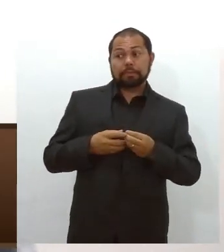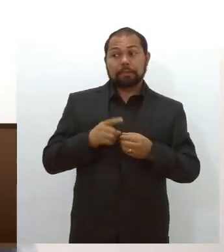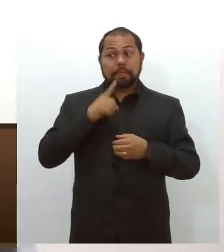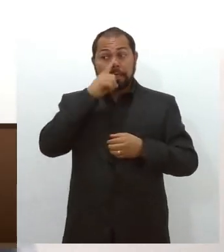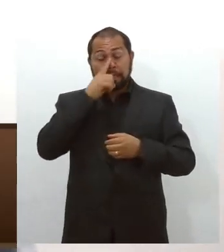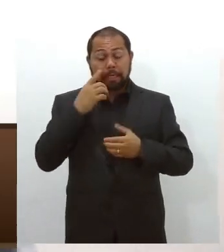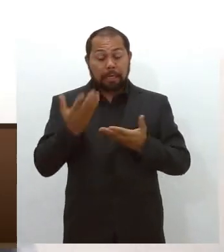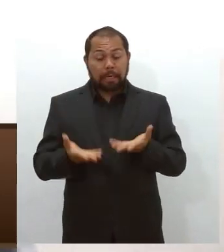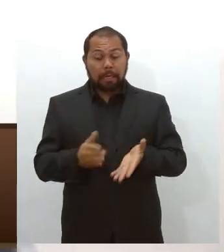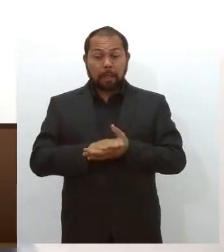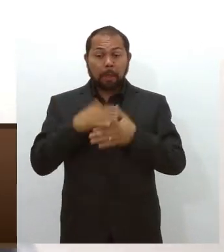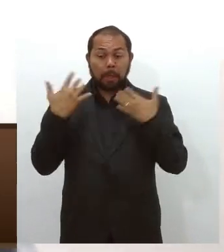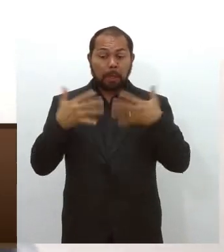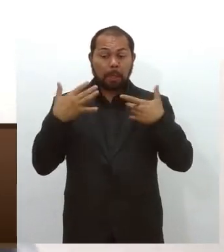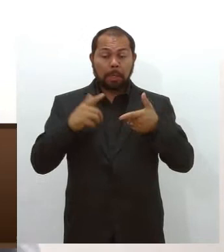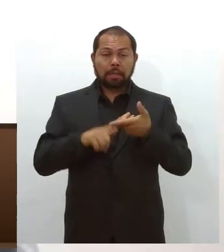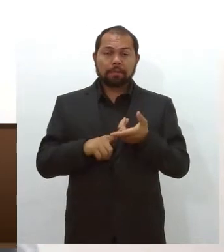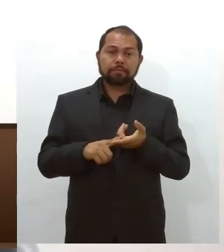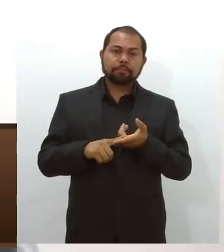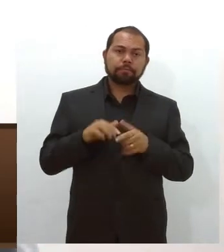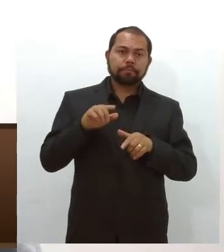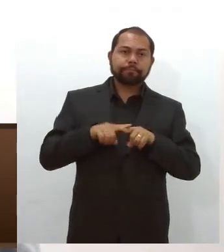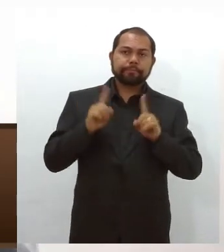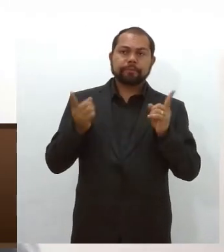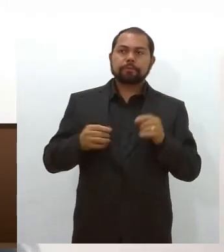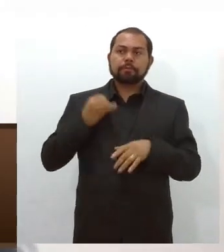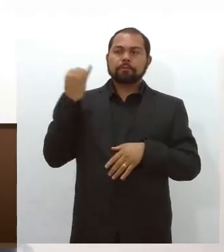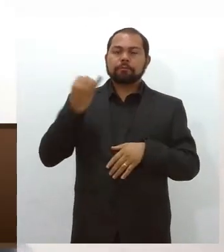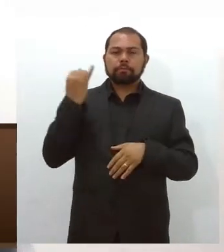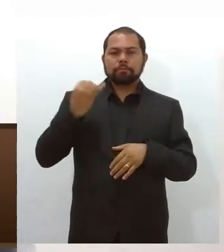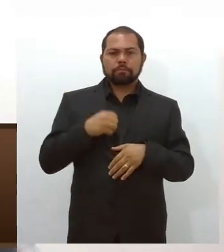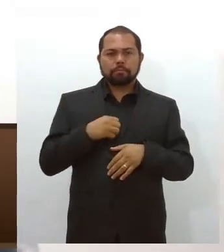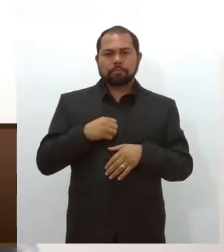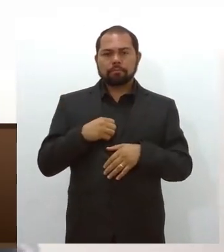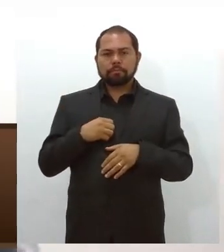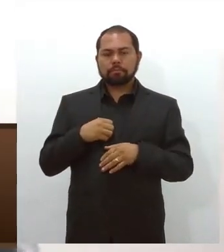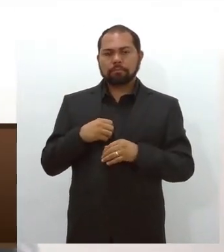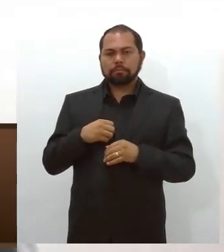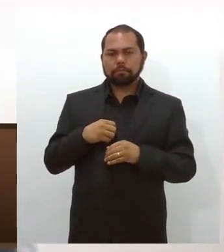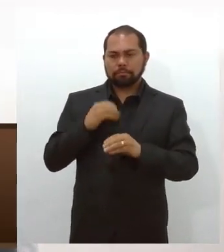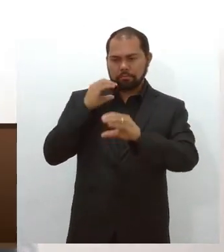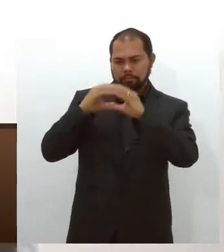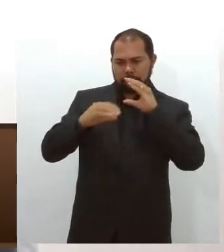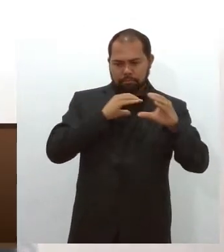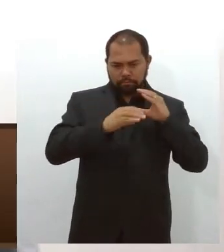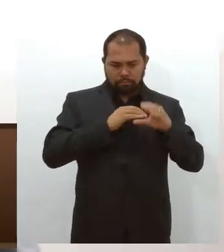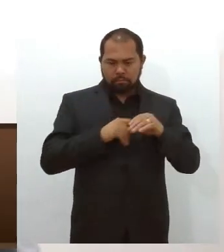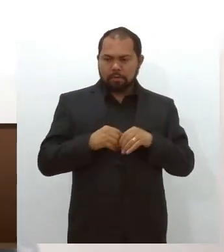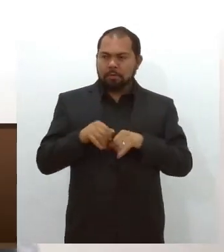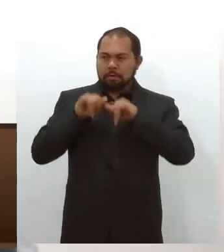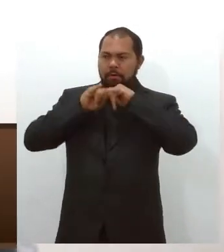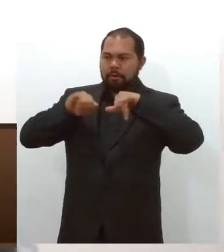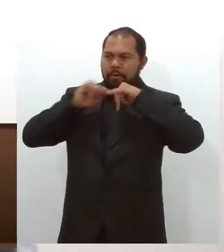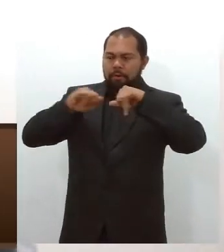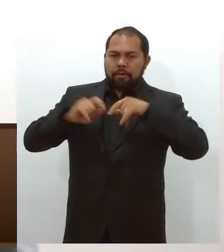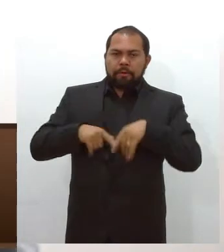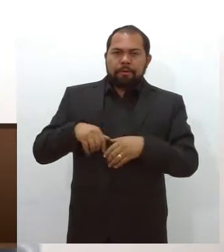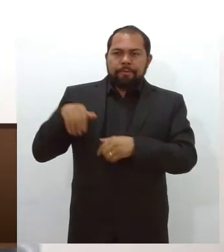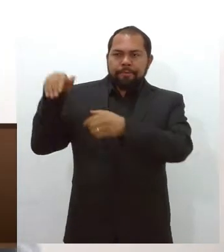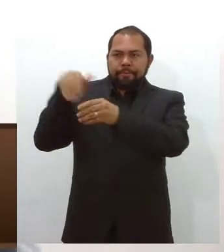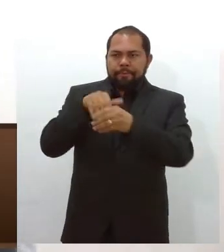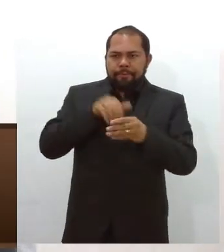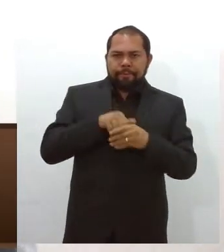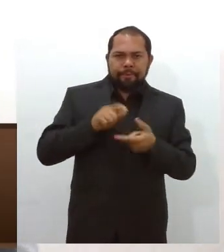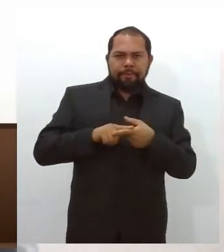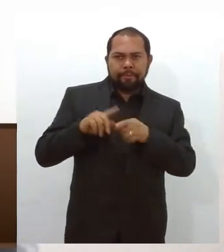mas é importante que essas comunicações feitas pelo eleitor de irregularidade ou de crime eleitoral sejam feitas